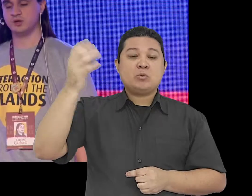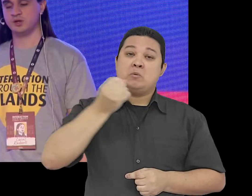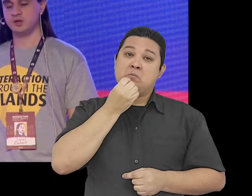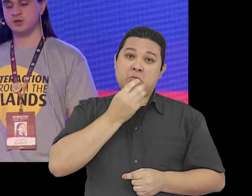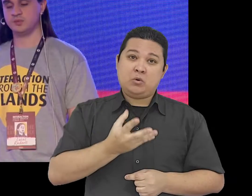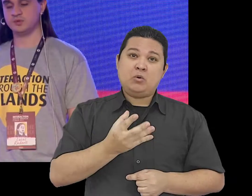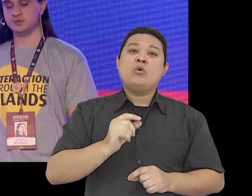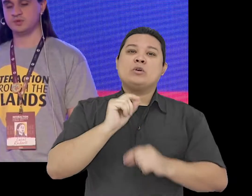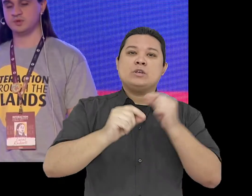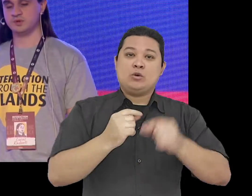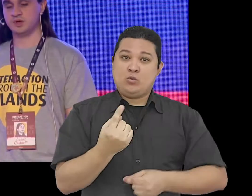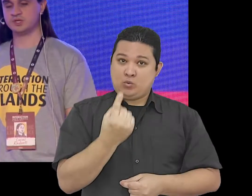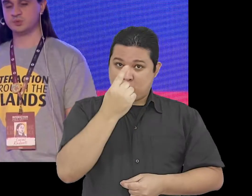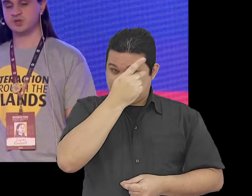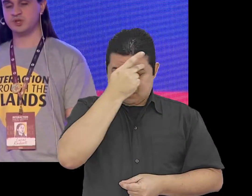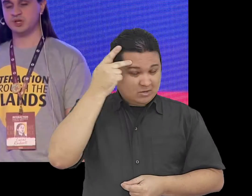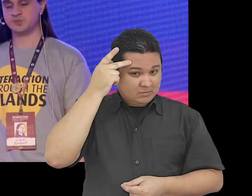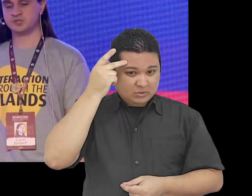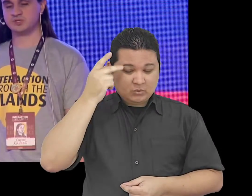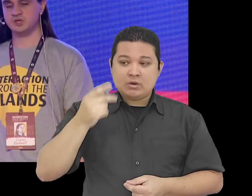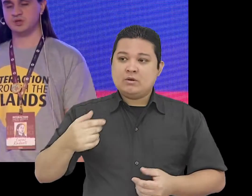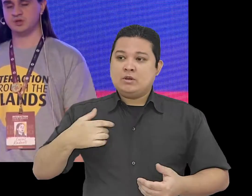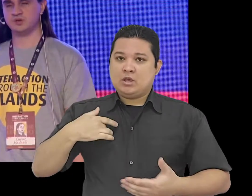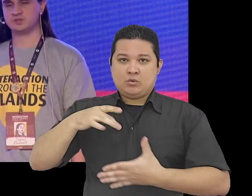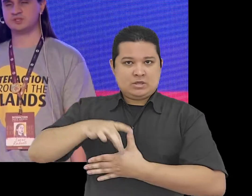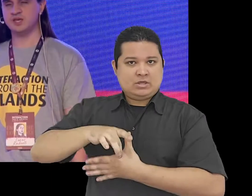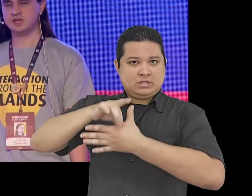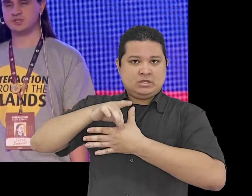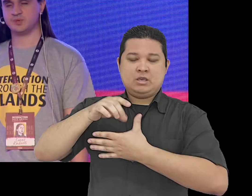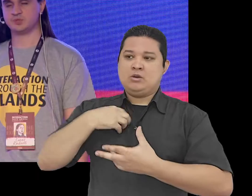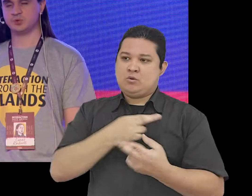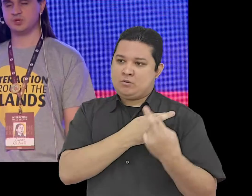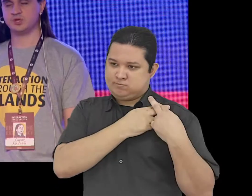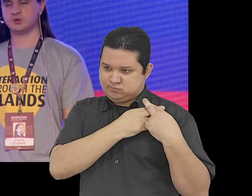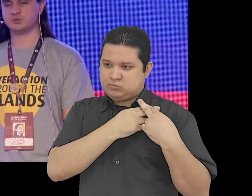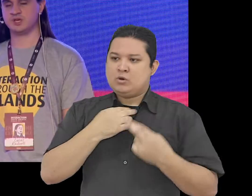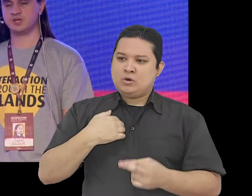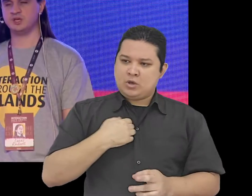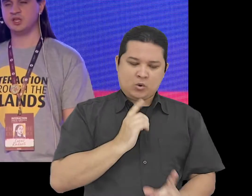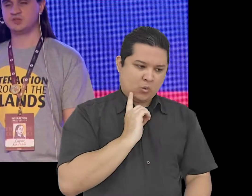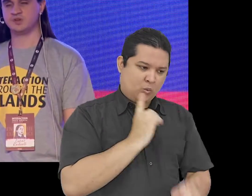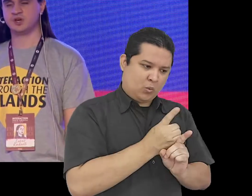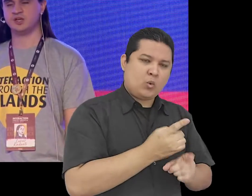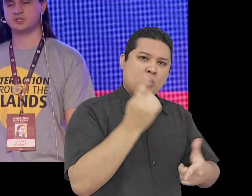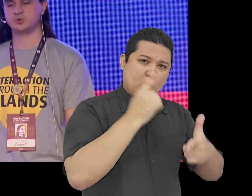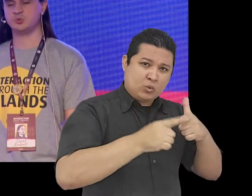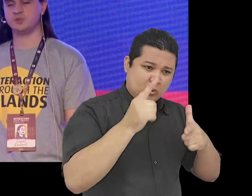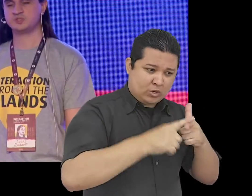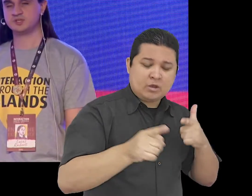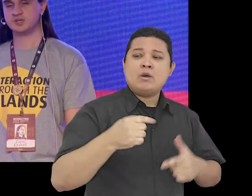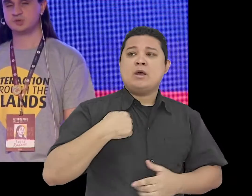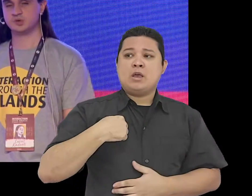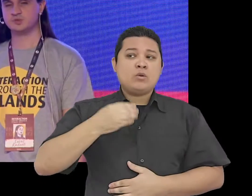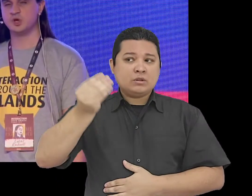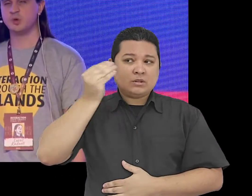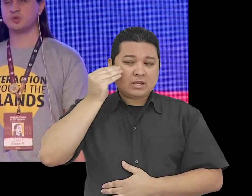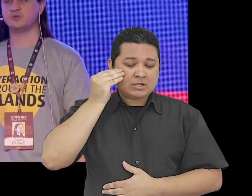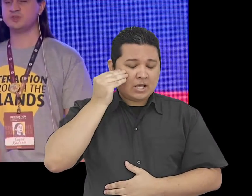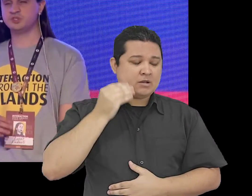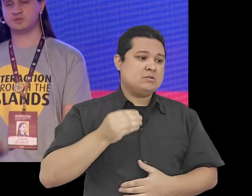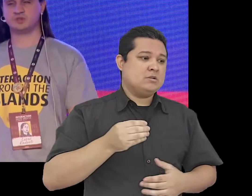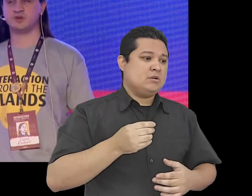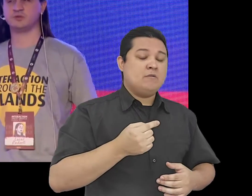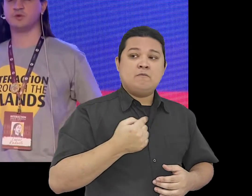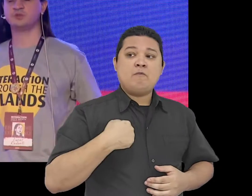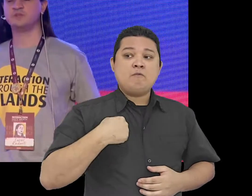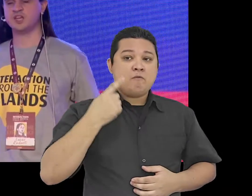tomar a responsabilidade para si, ser essa pessoa que consegue identificar esses problemas, testar esses problemas, porque